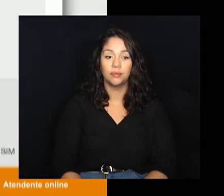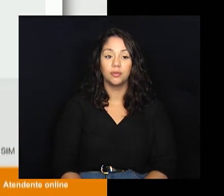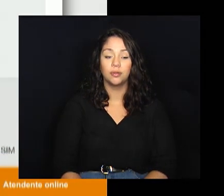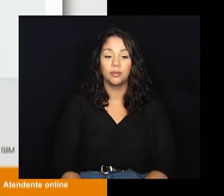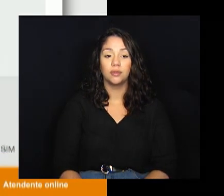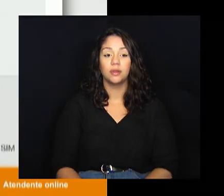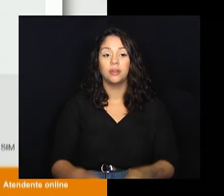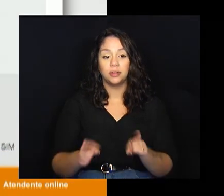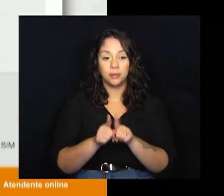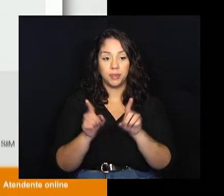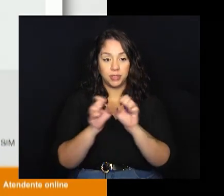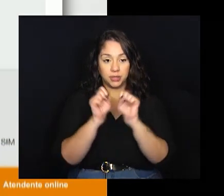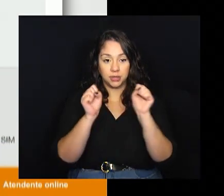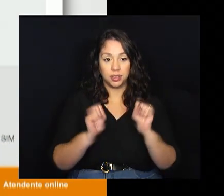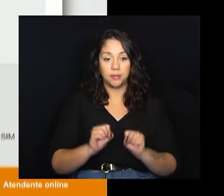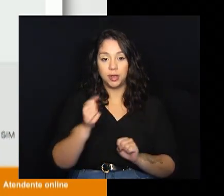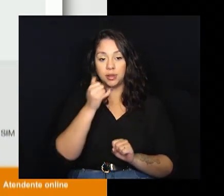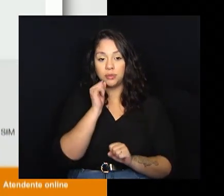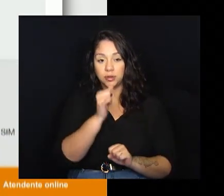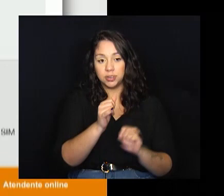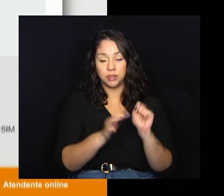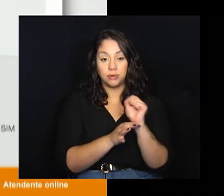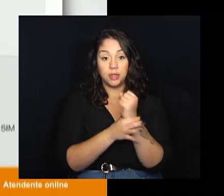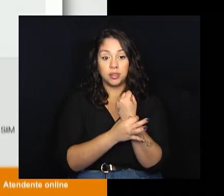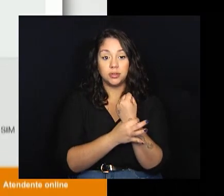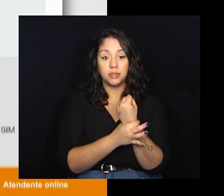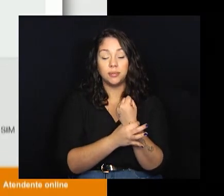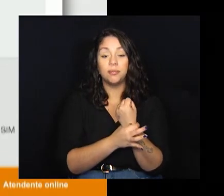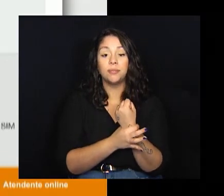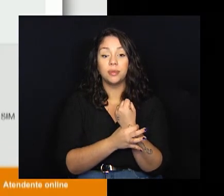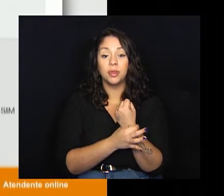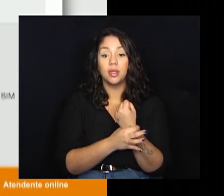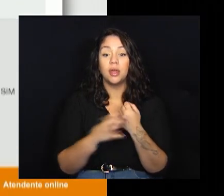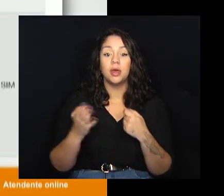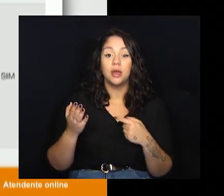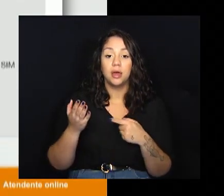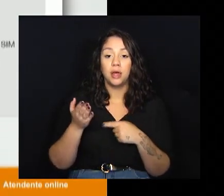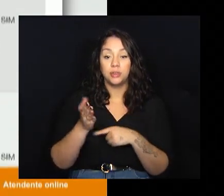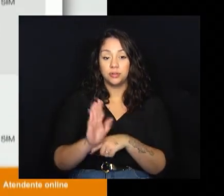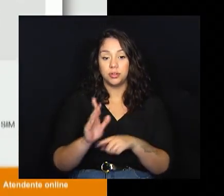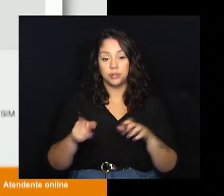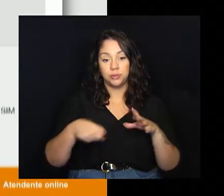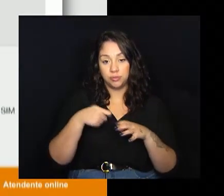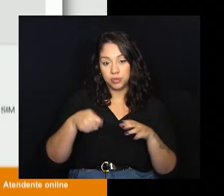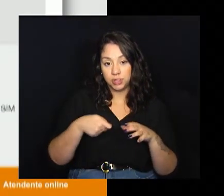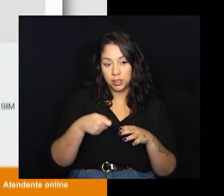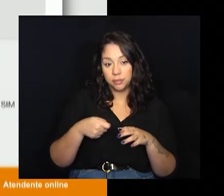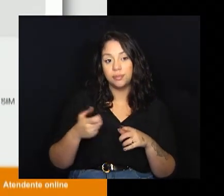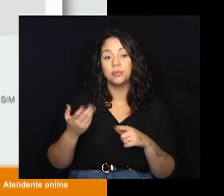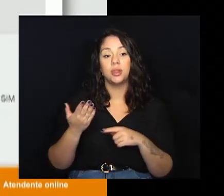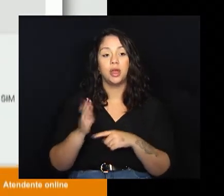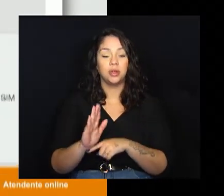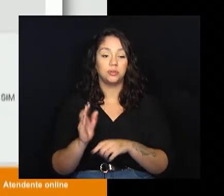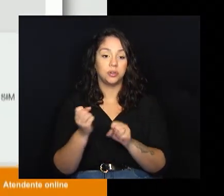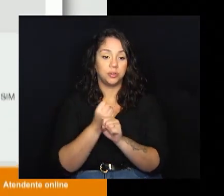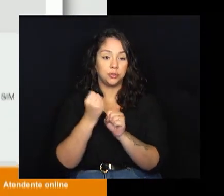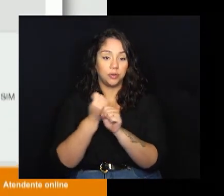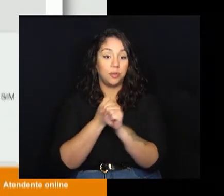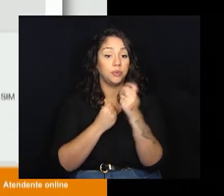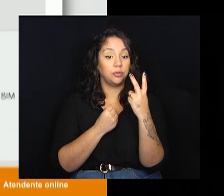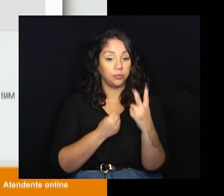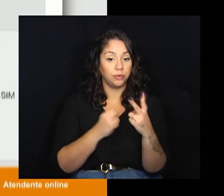instalador de sistemas eletrônicos de segurança ajudante de cozinha ajudante de obras são duas